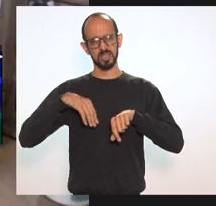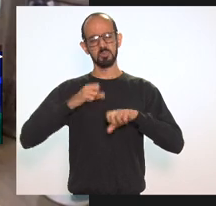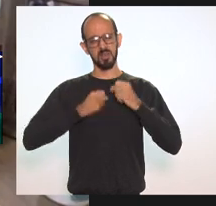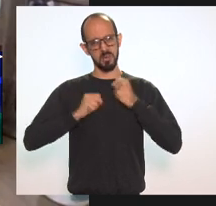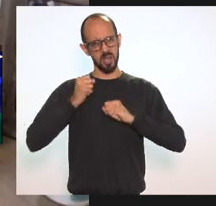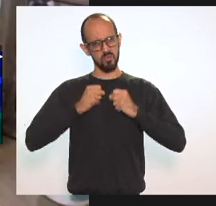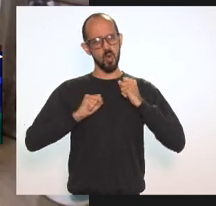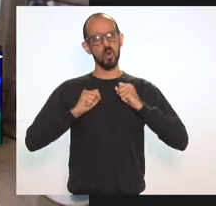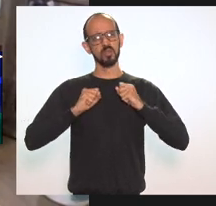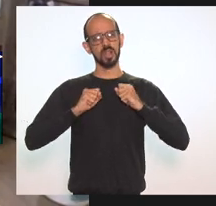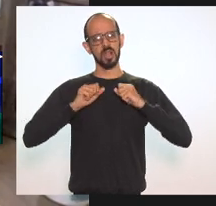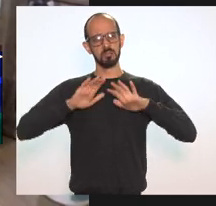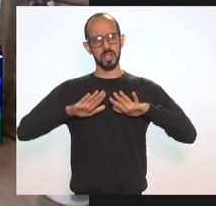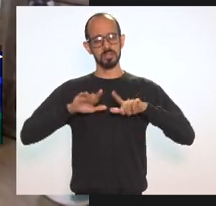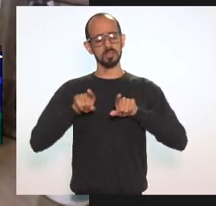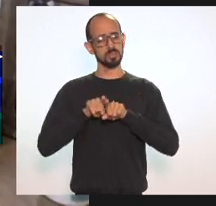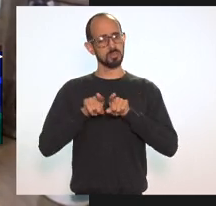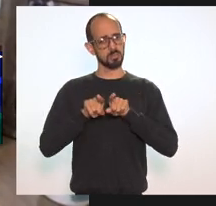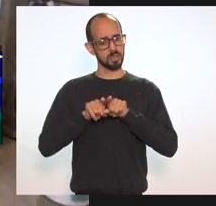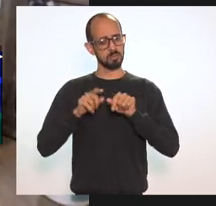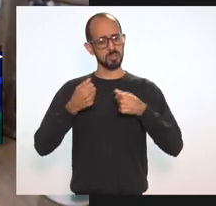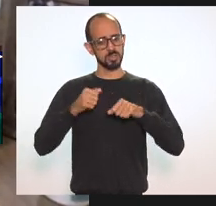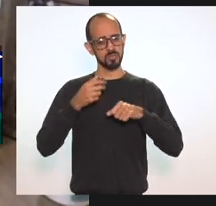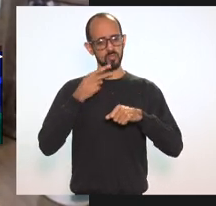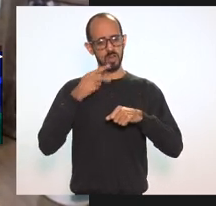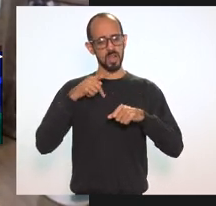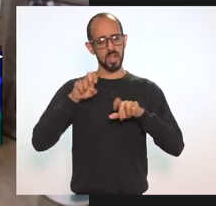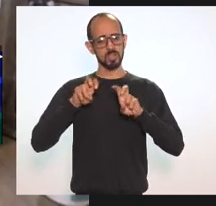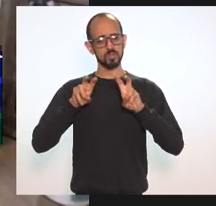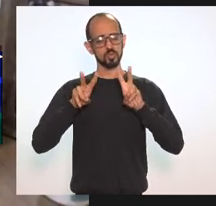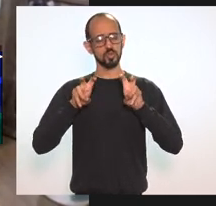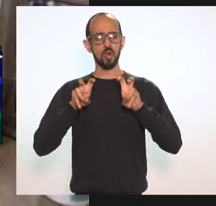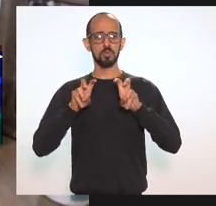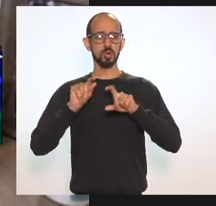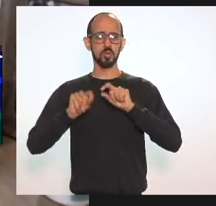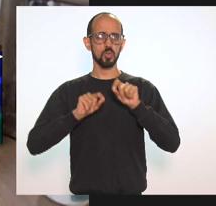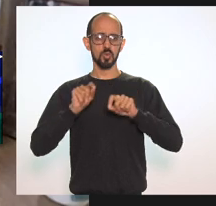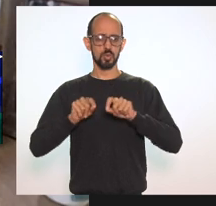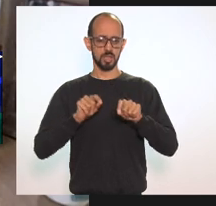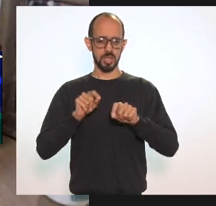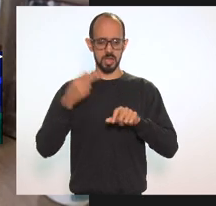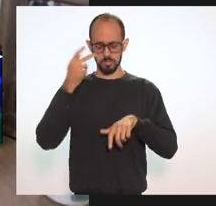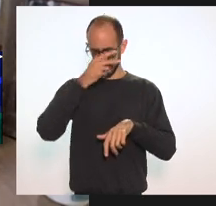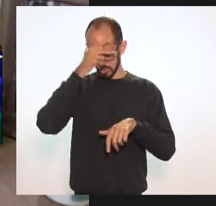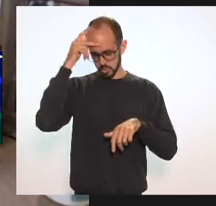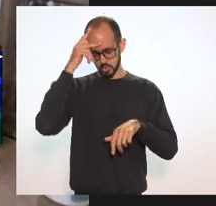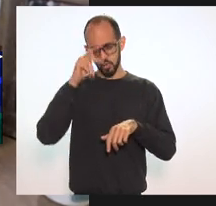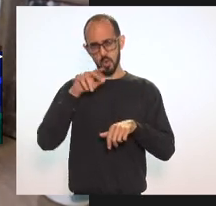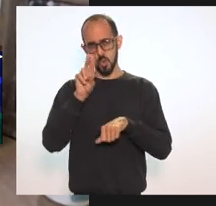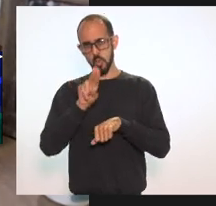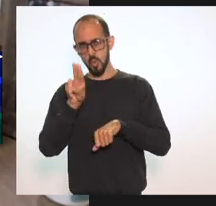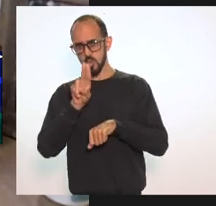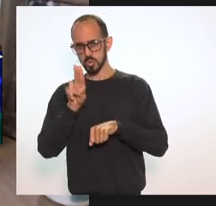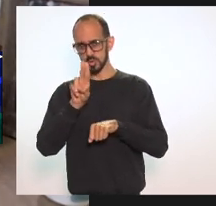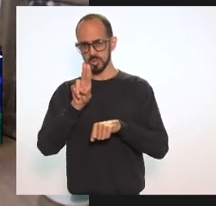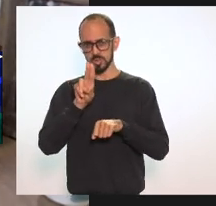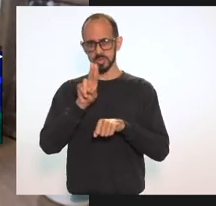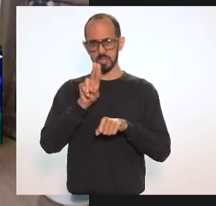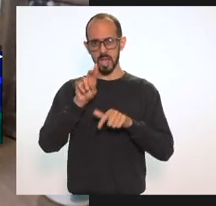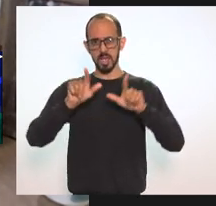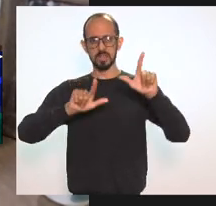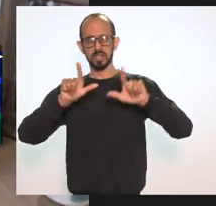deixar de falar também sobre o som e a pessoa ir usar os meios de